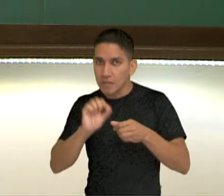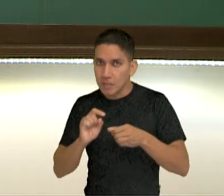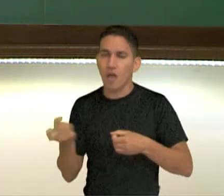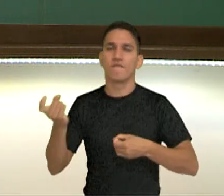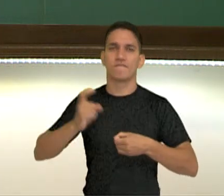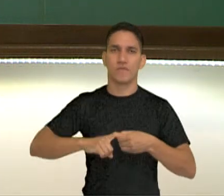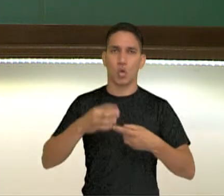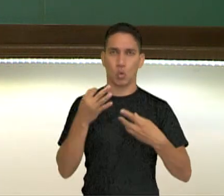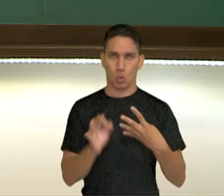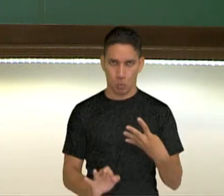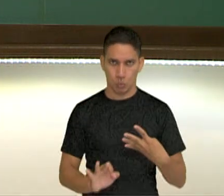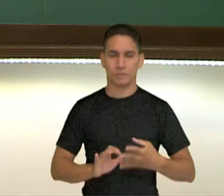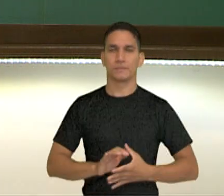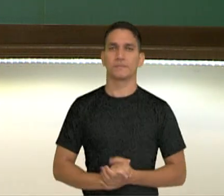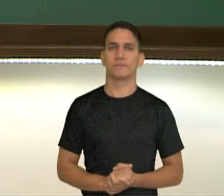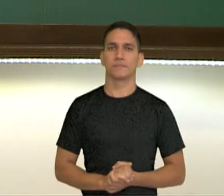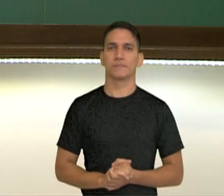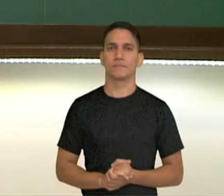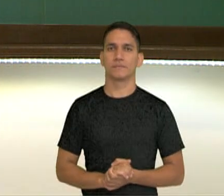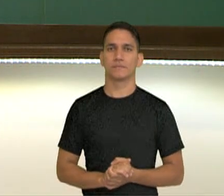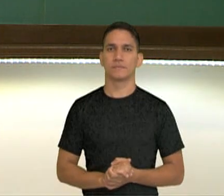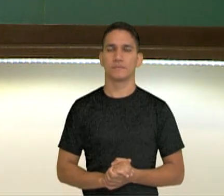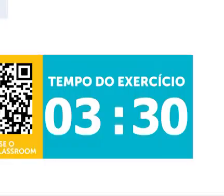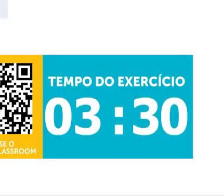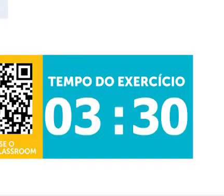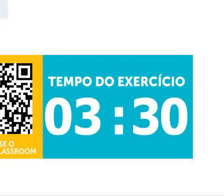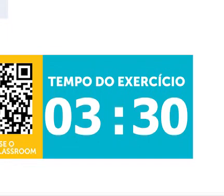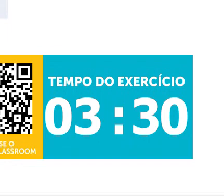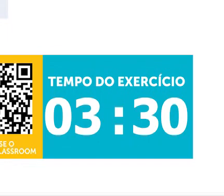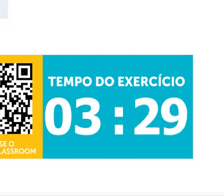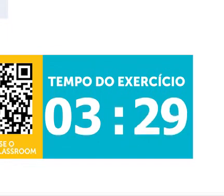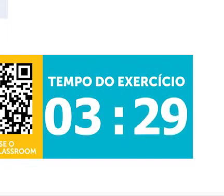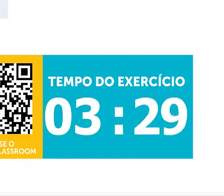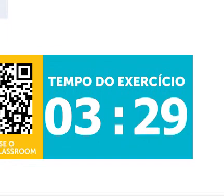já voltamos para conferir os resultados.